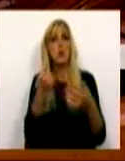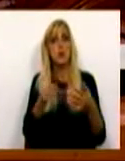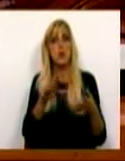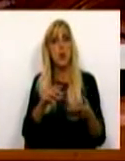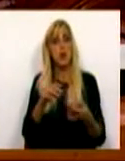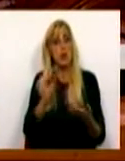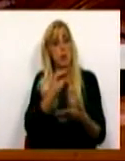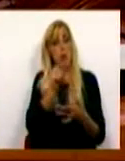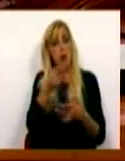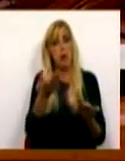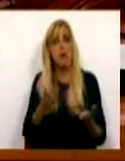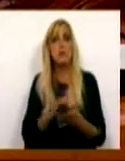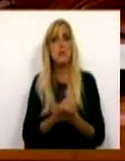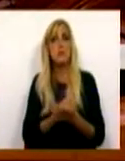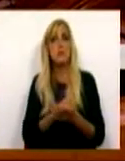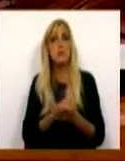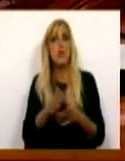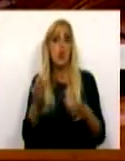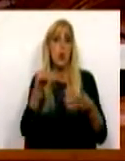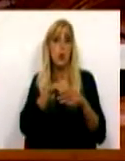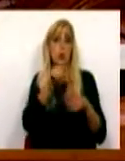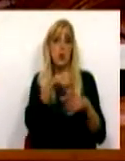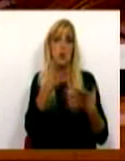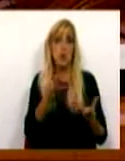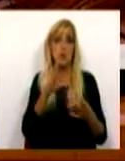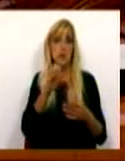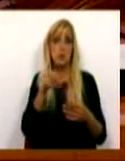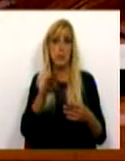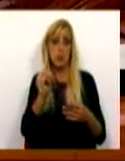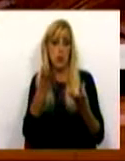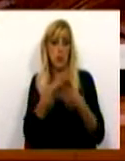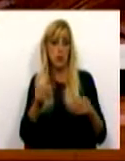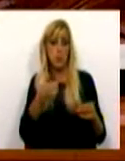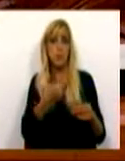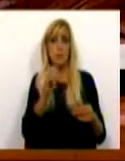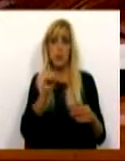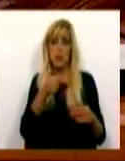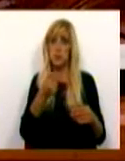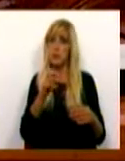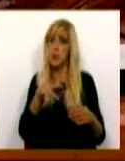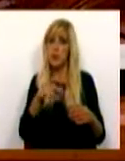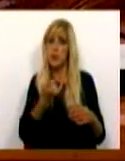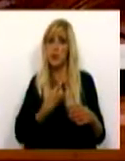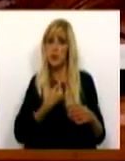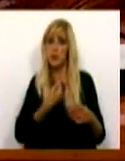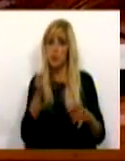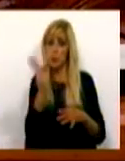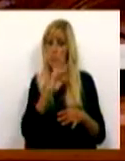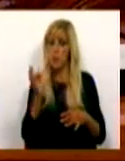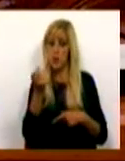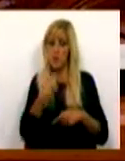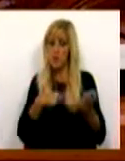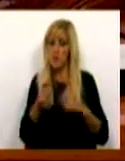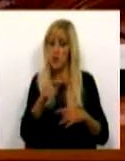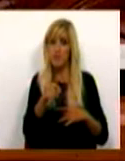entidade bancária. Neste âmbito, e em particular nos casos das CPIs à resolução do BES e do BANIF, foram identificadas práticas de venda